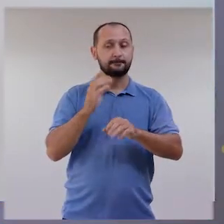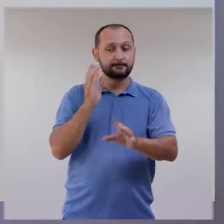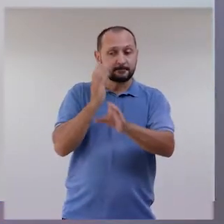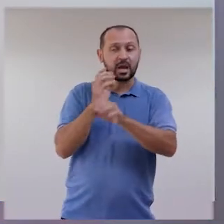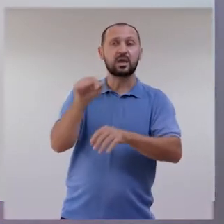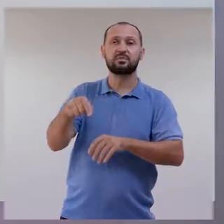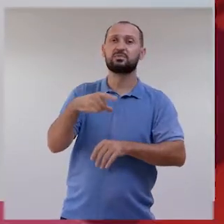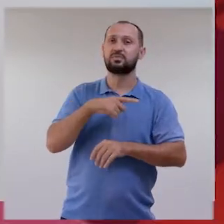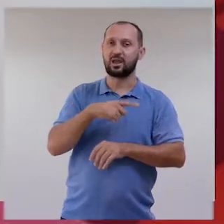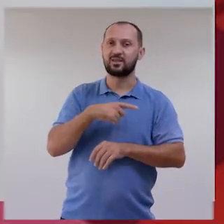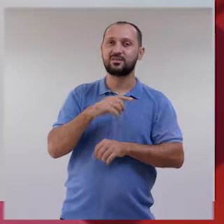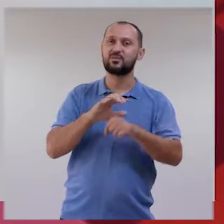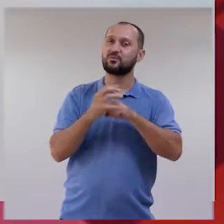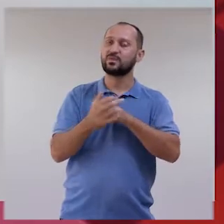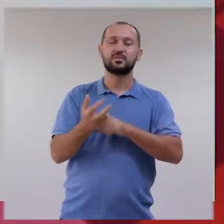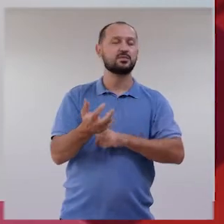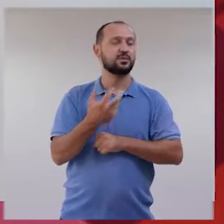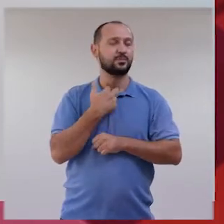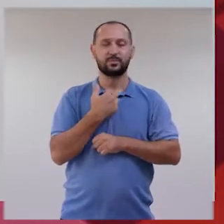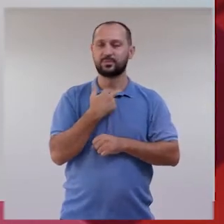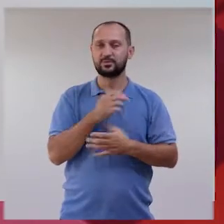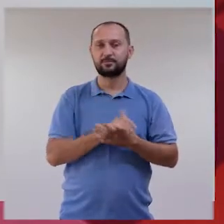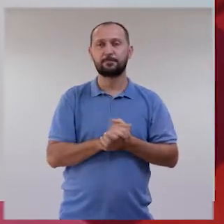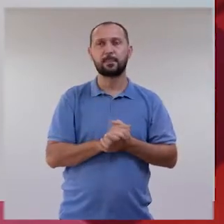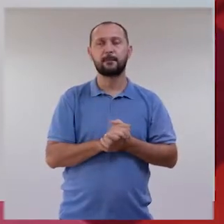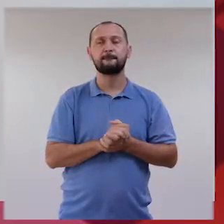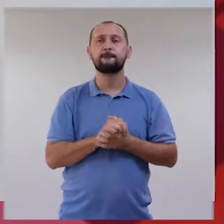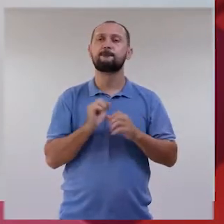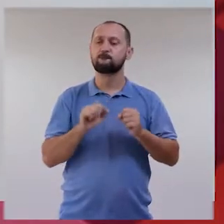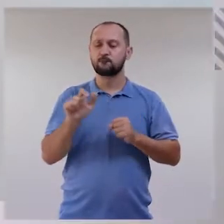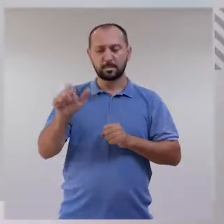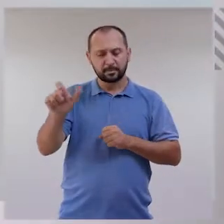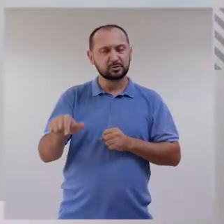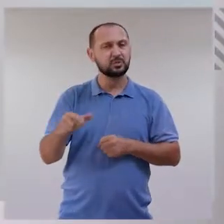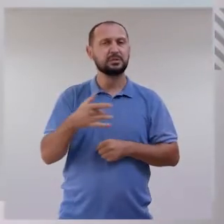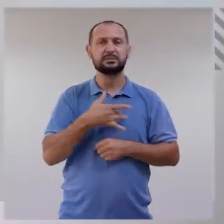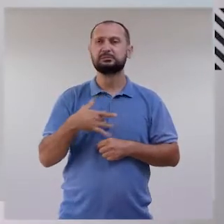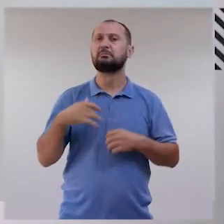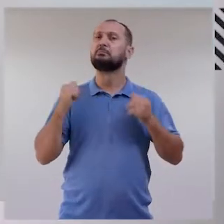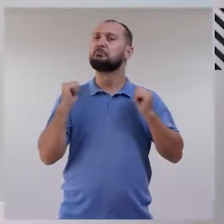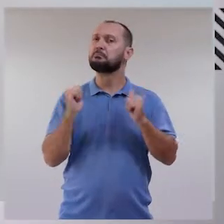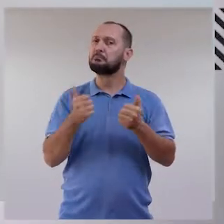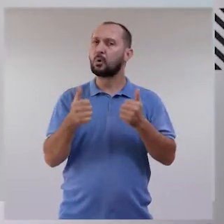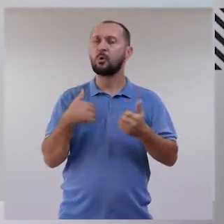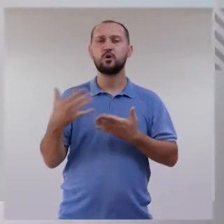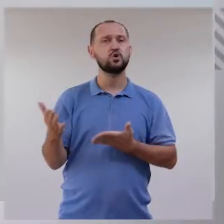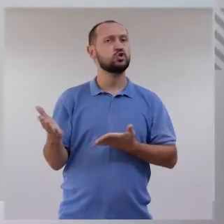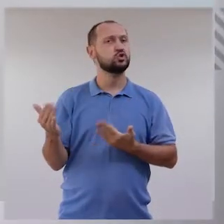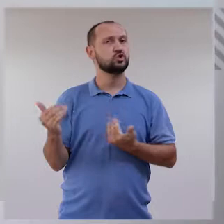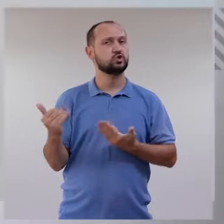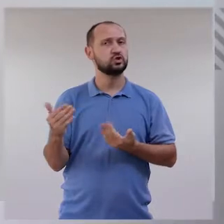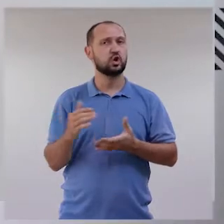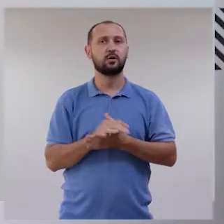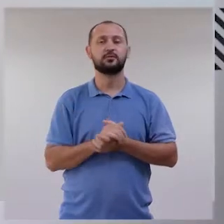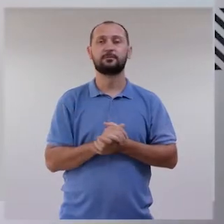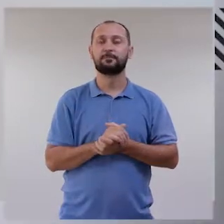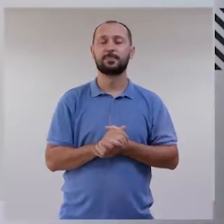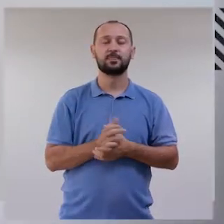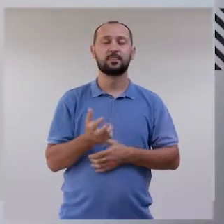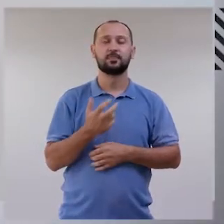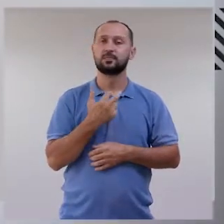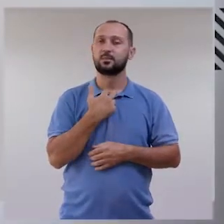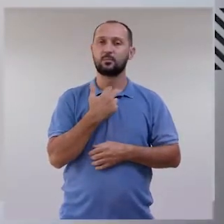positivo do Covid. Então, se deu positivo, mesmo a pessoa, vamos dizer assim, uma pessoa saudável, né, um cara jovem,